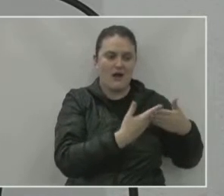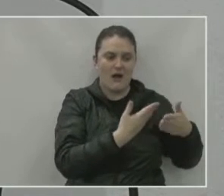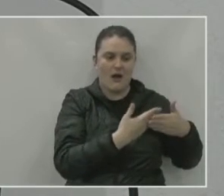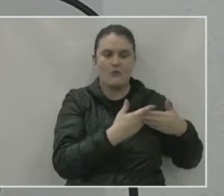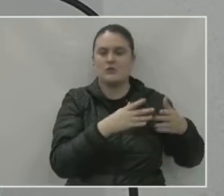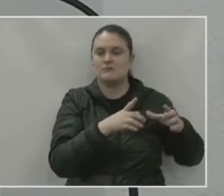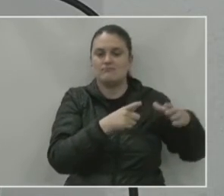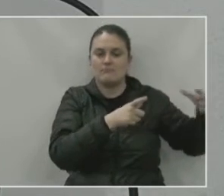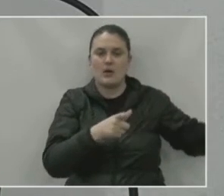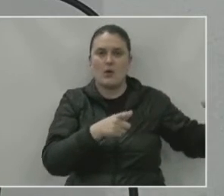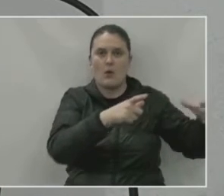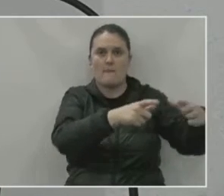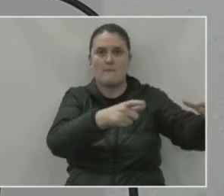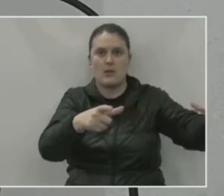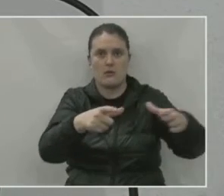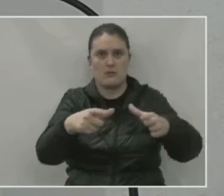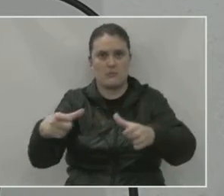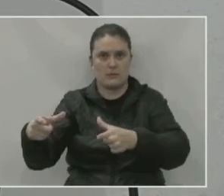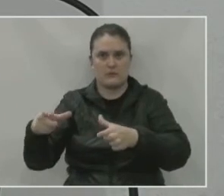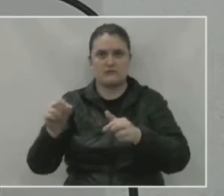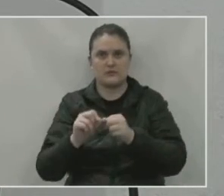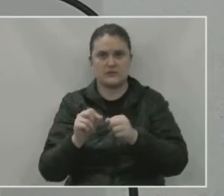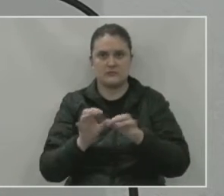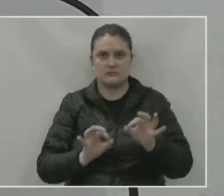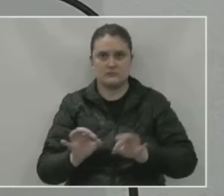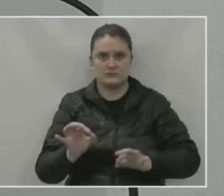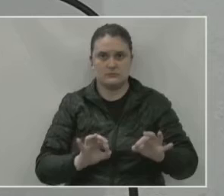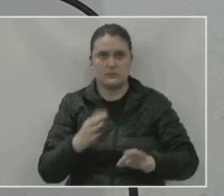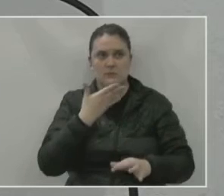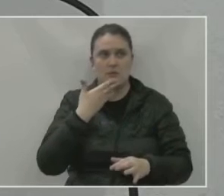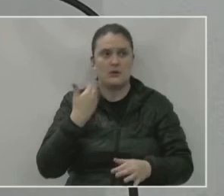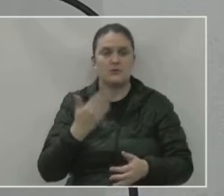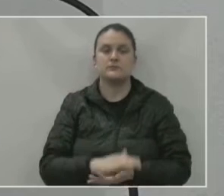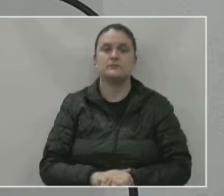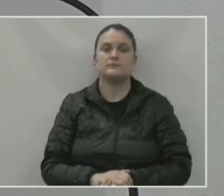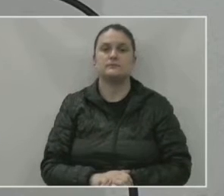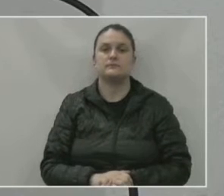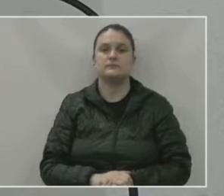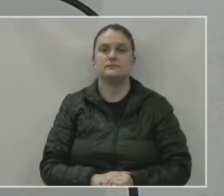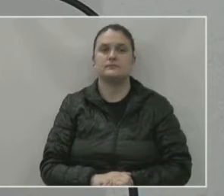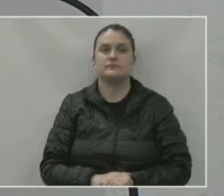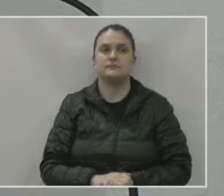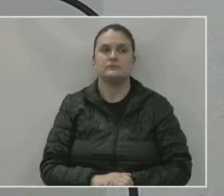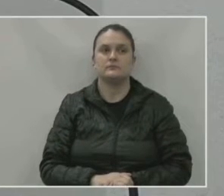da parte mais correta que conseguíssemos.